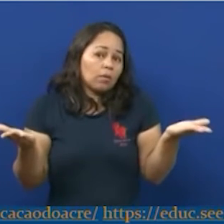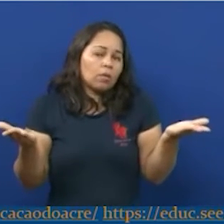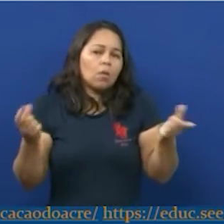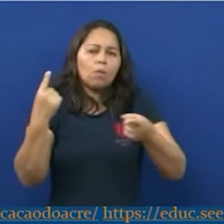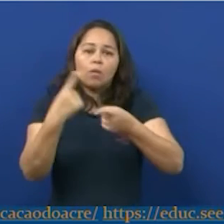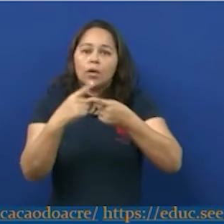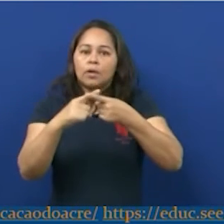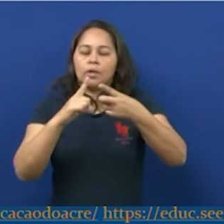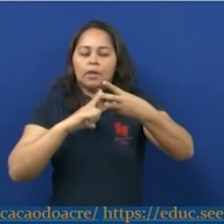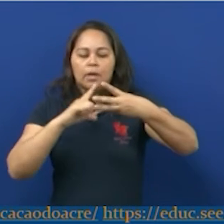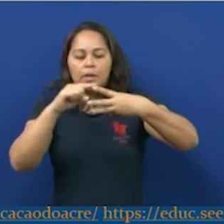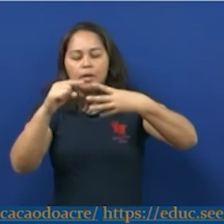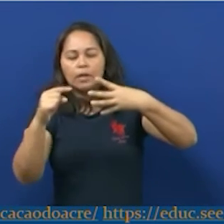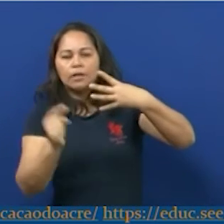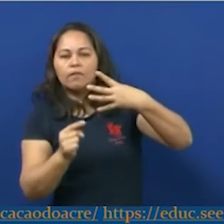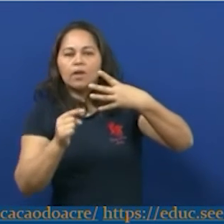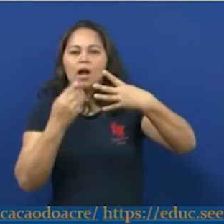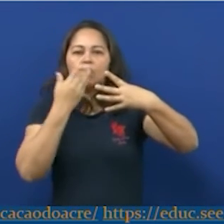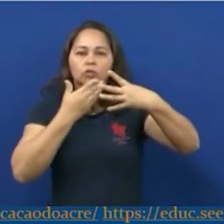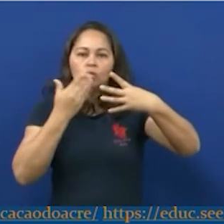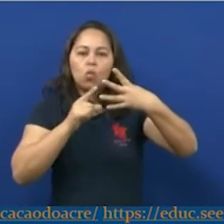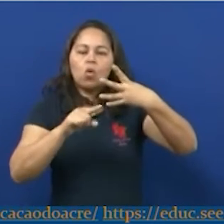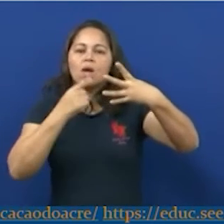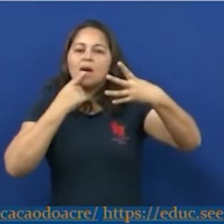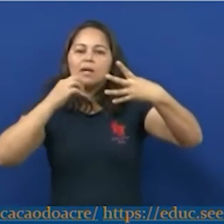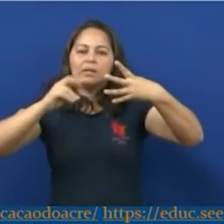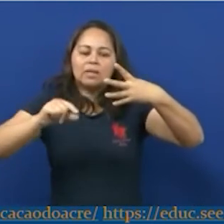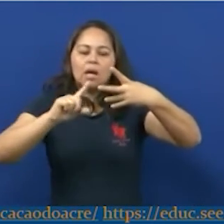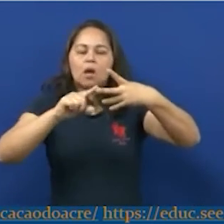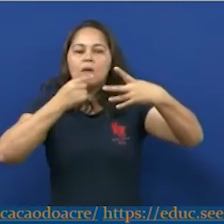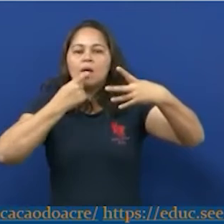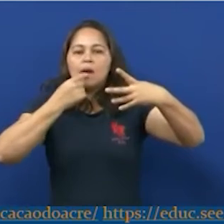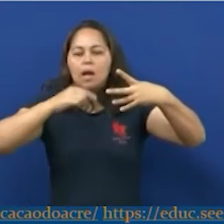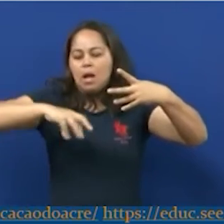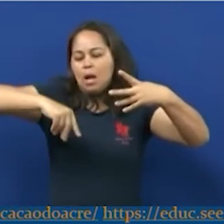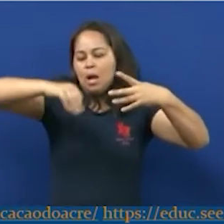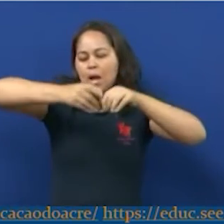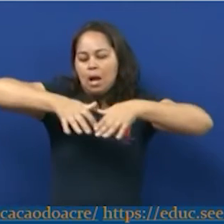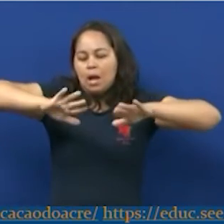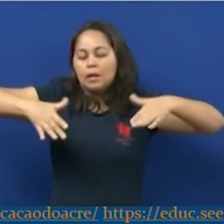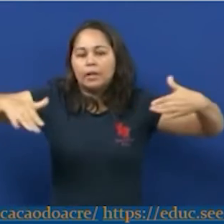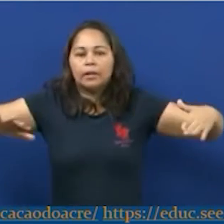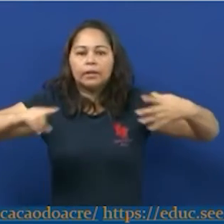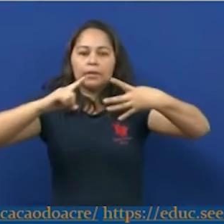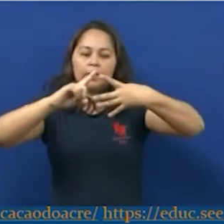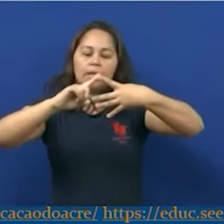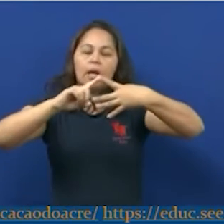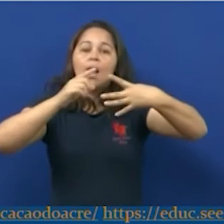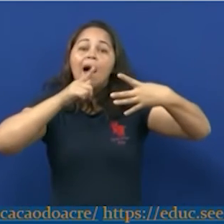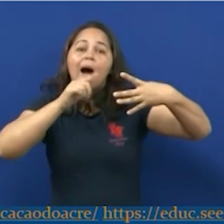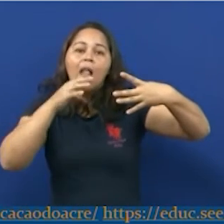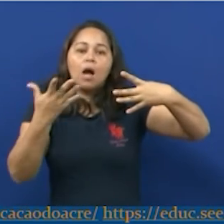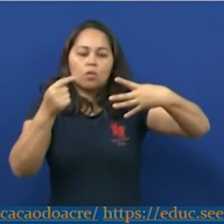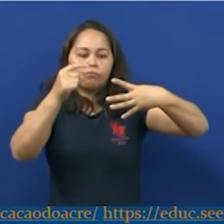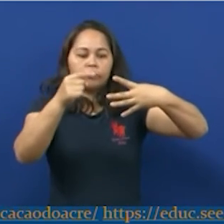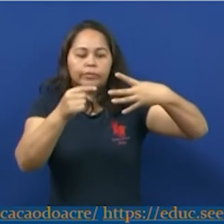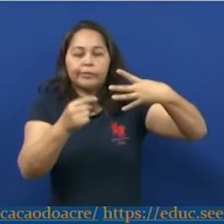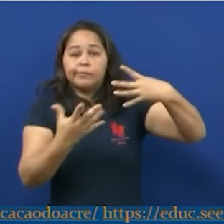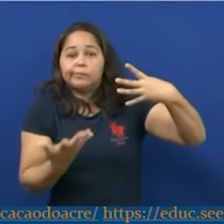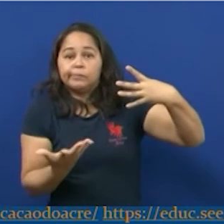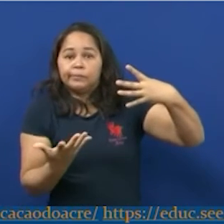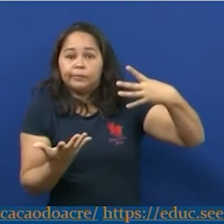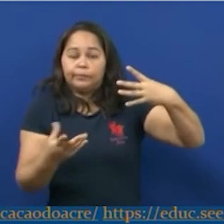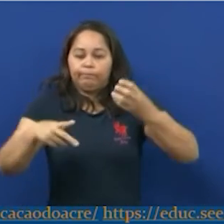nós temos a sacarose, que é o açúcar. Mas perceba que nós não observamos o sal e o açúcar, porque eles estão dissolvidos na